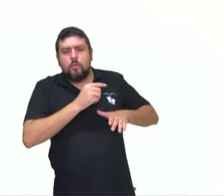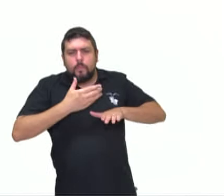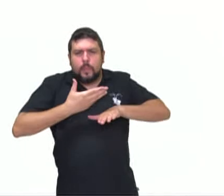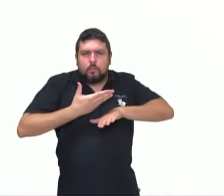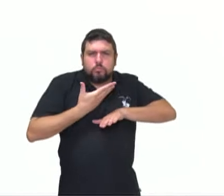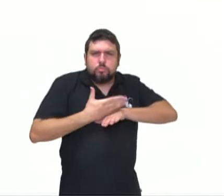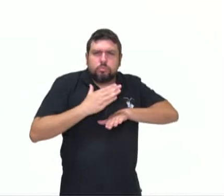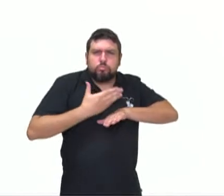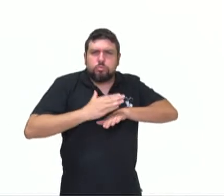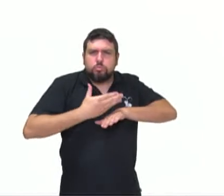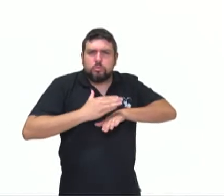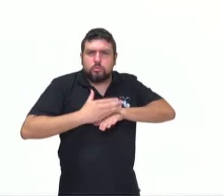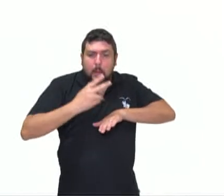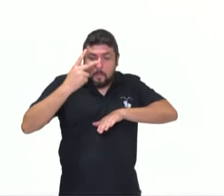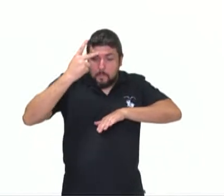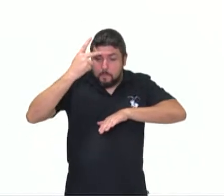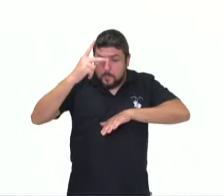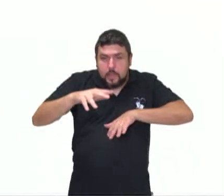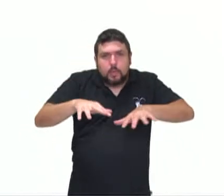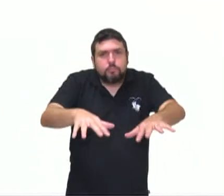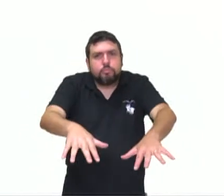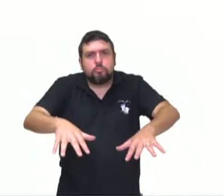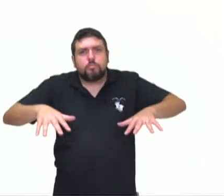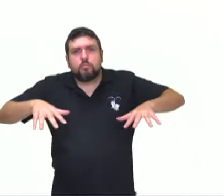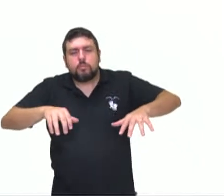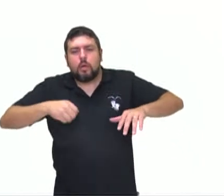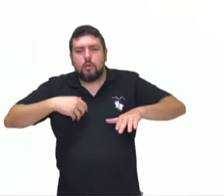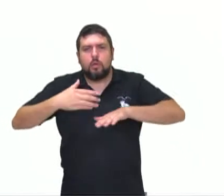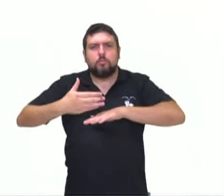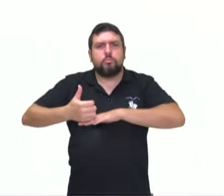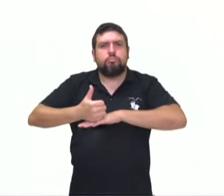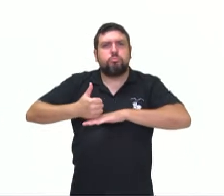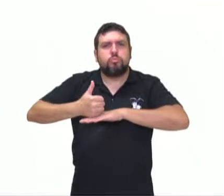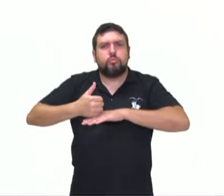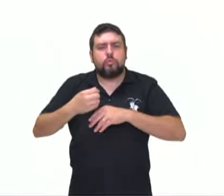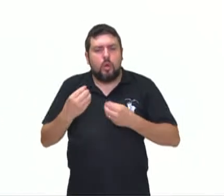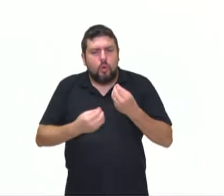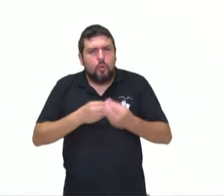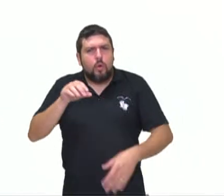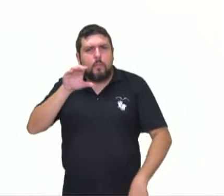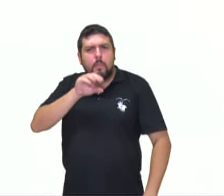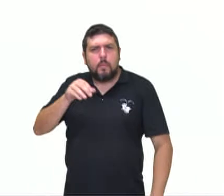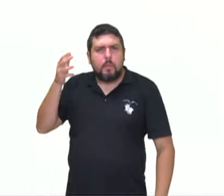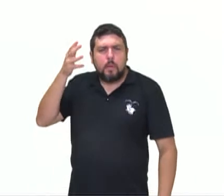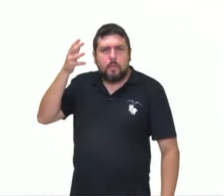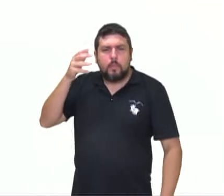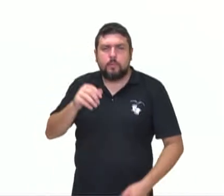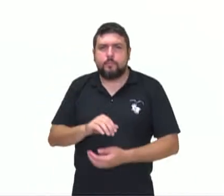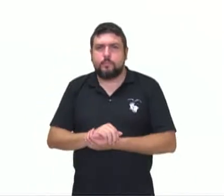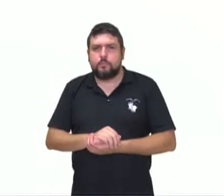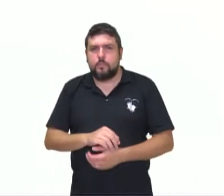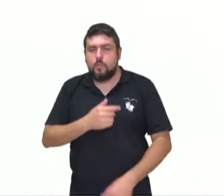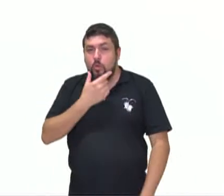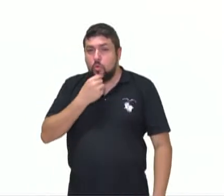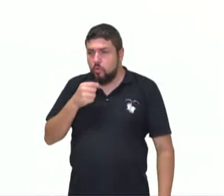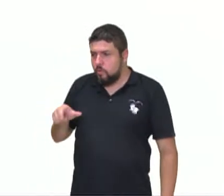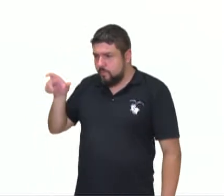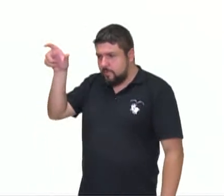foi estudada. A arte de falar em público como uma forma de estudo. Isócrates, que viveu ali